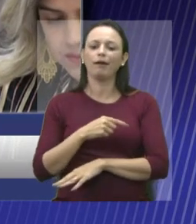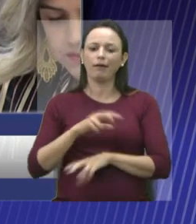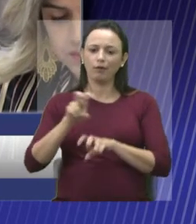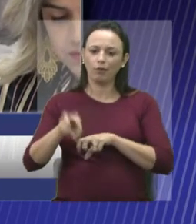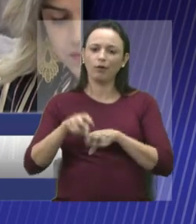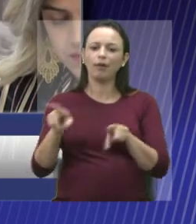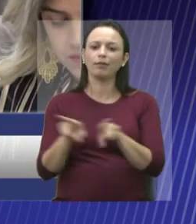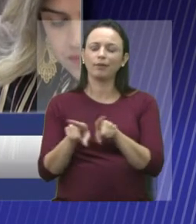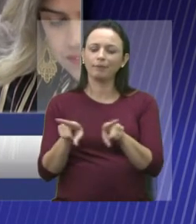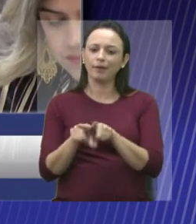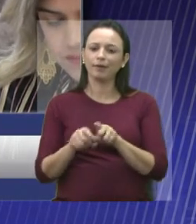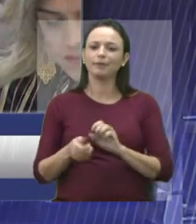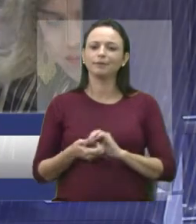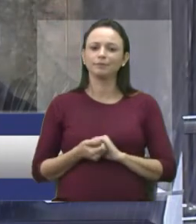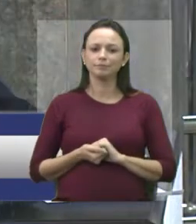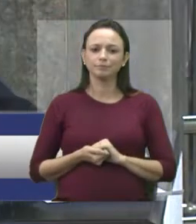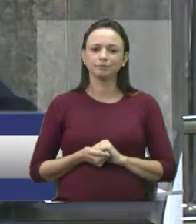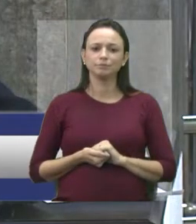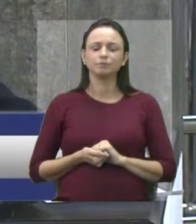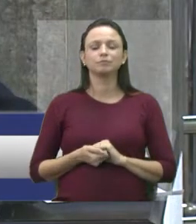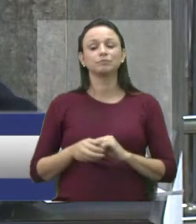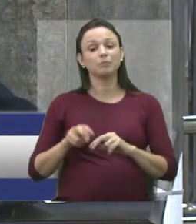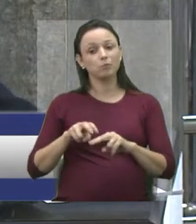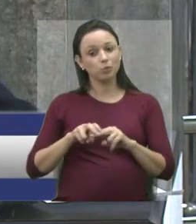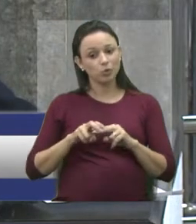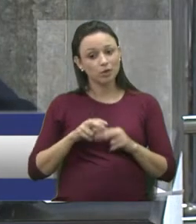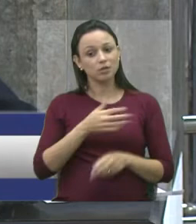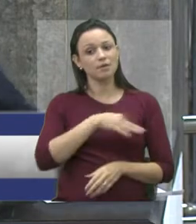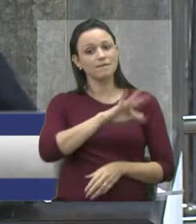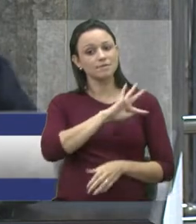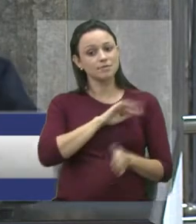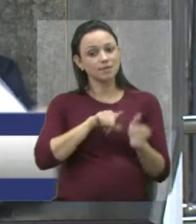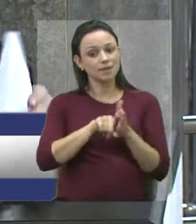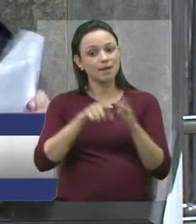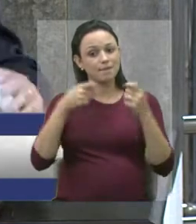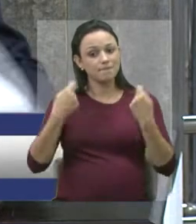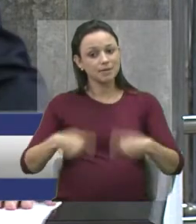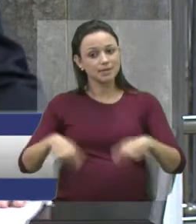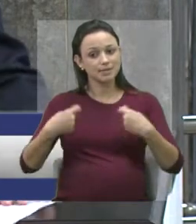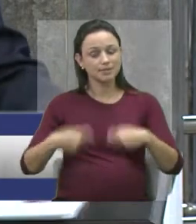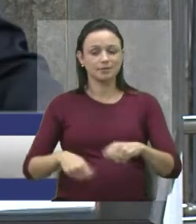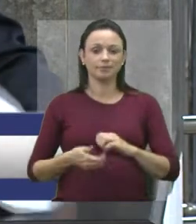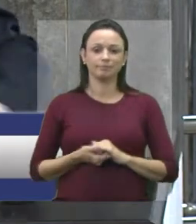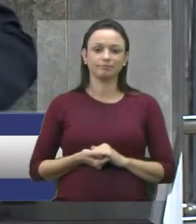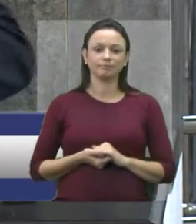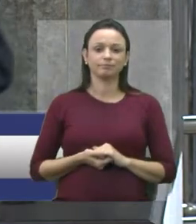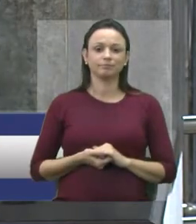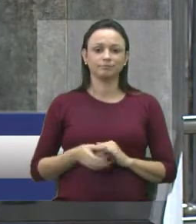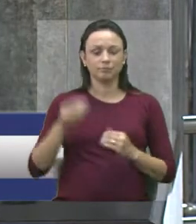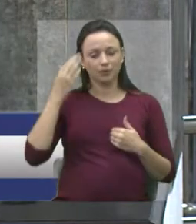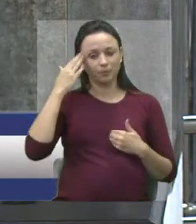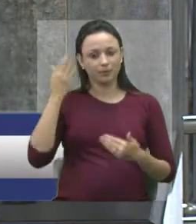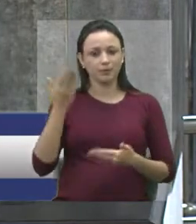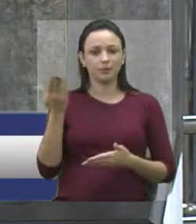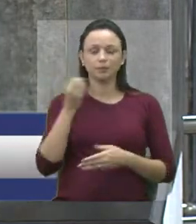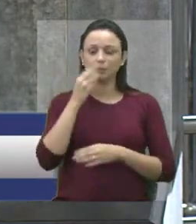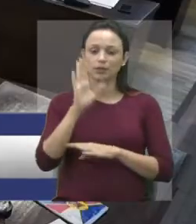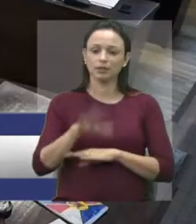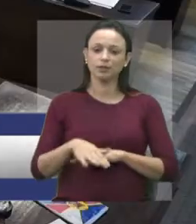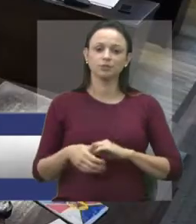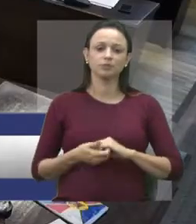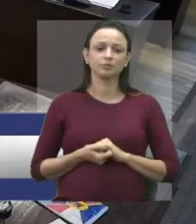também. Por isso que tem que ser fiscalizado. Obrigado. Uma boa tarde a